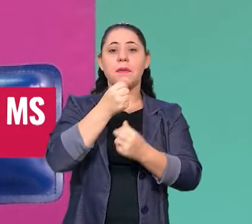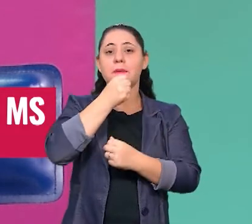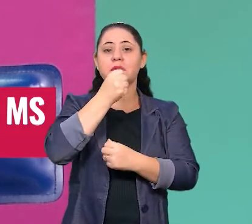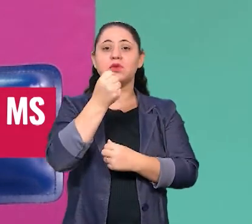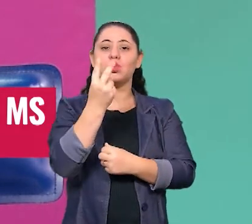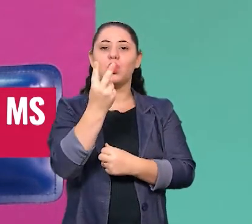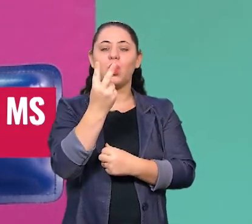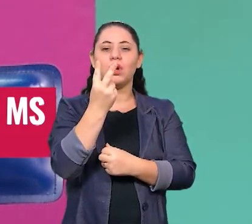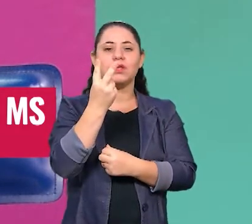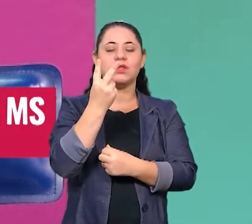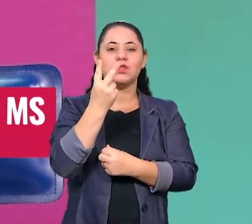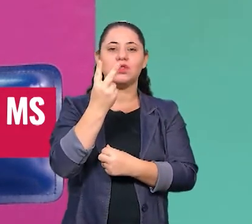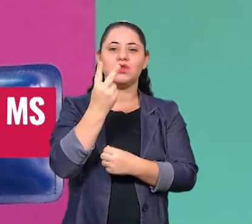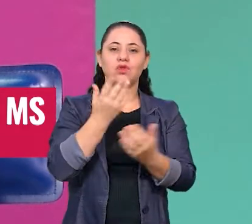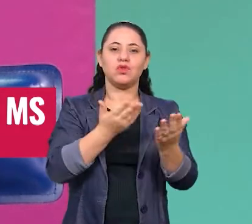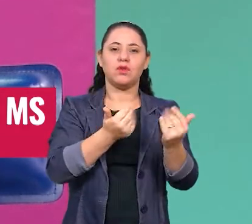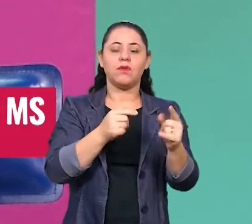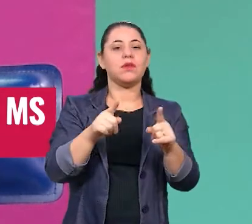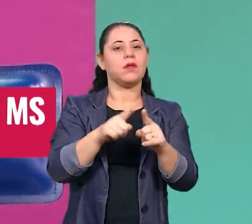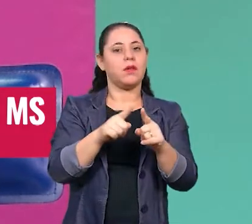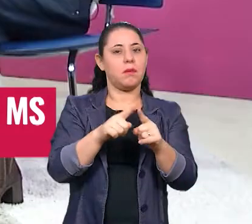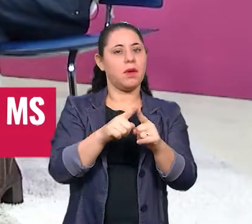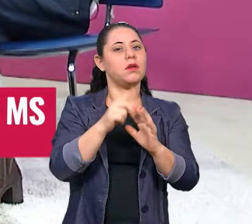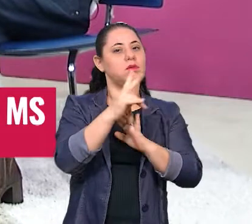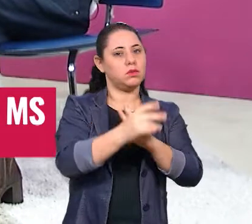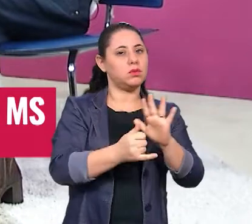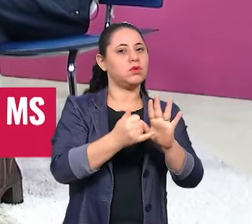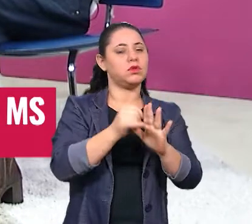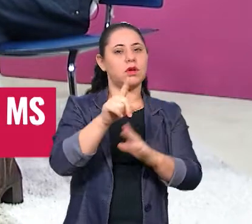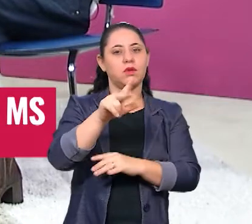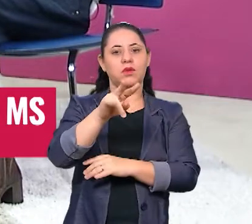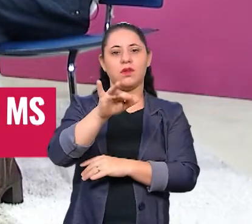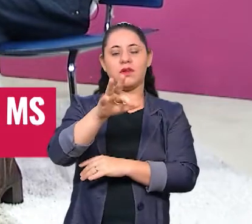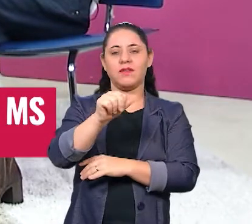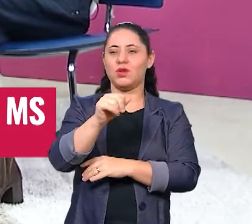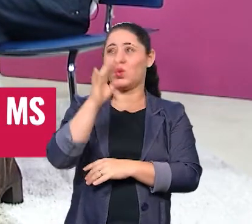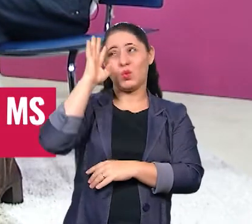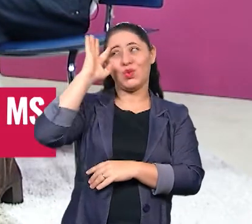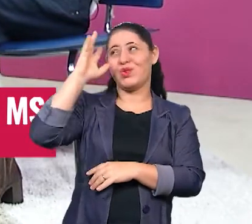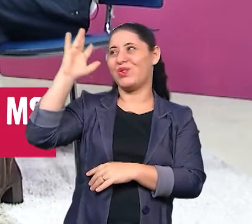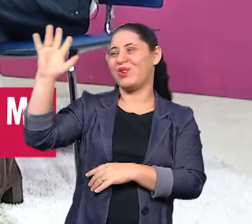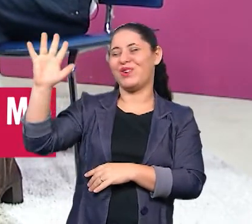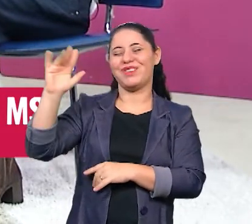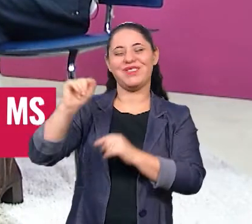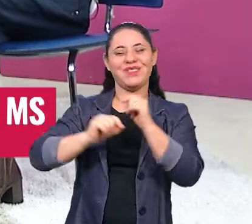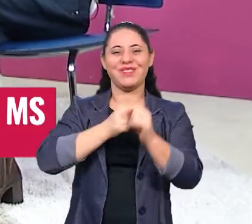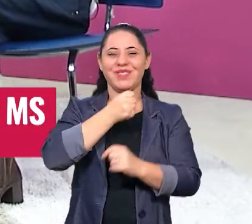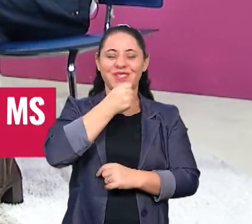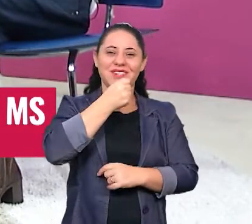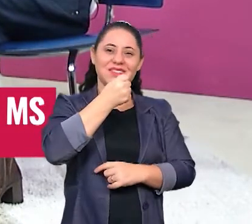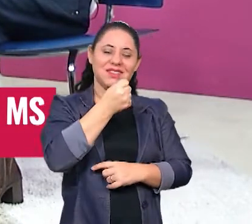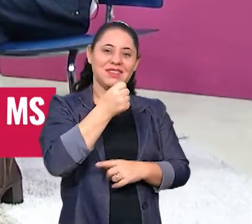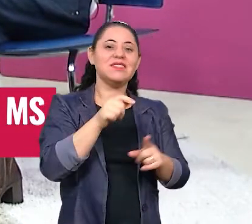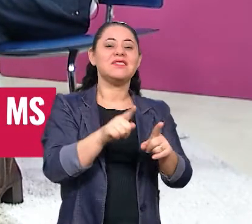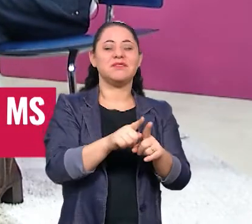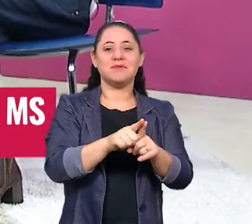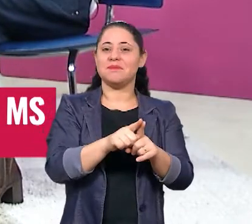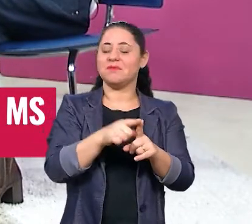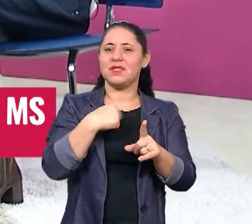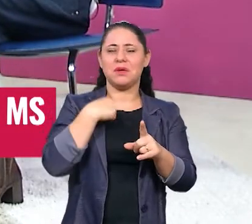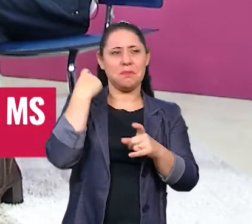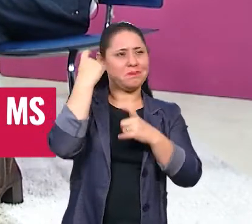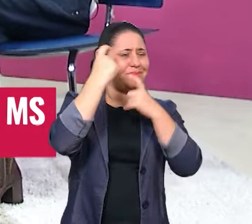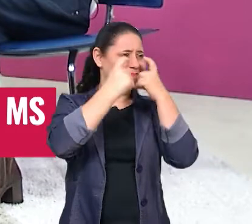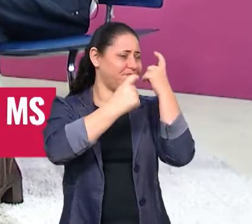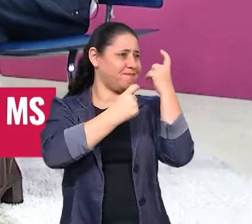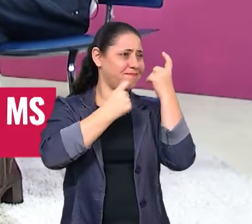do Projeto Livre. A professora disse que até era o sonho de um deles. E eu fiquei muito preocupada, eu falei, vamos